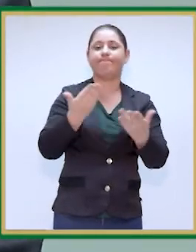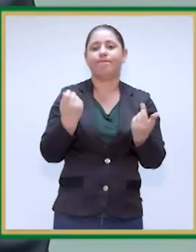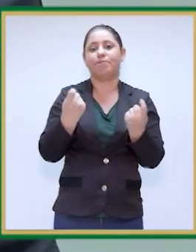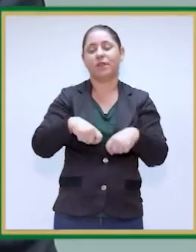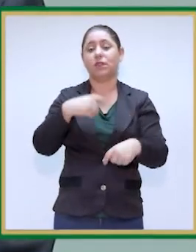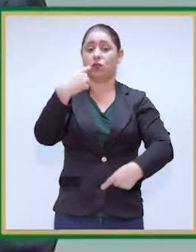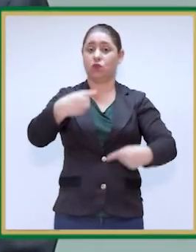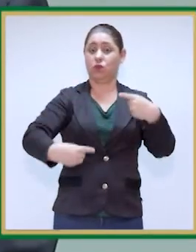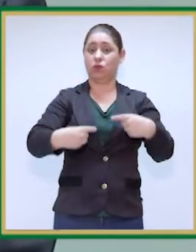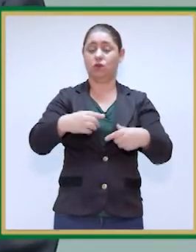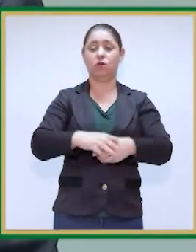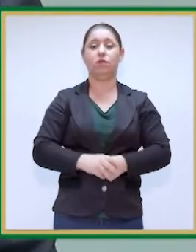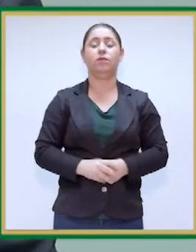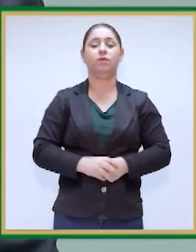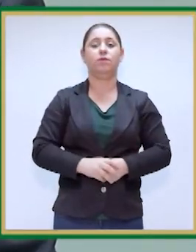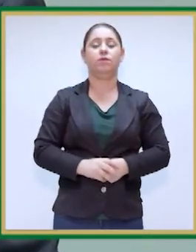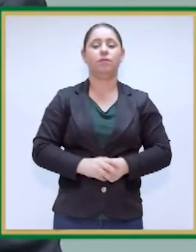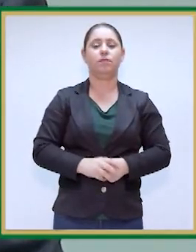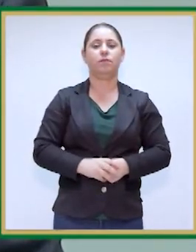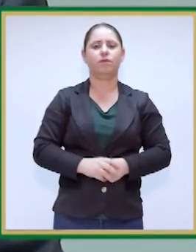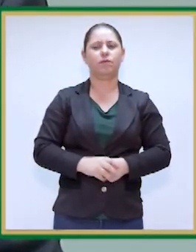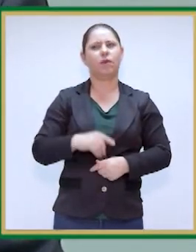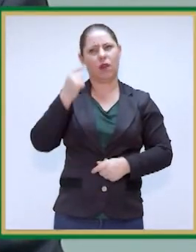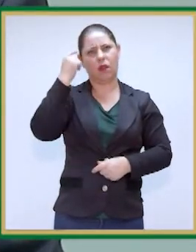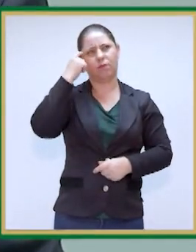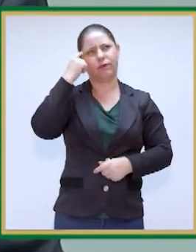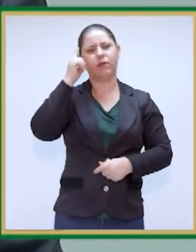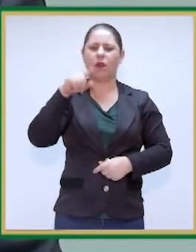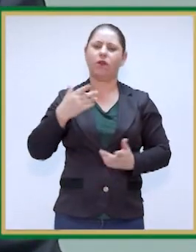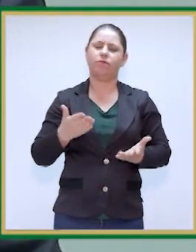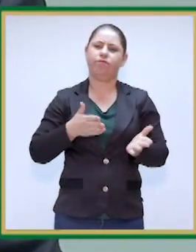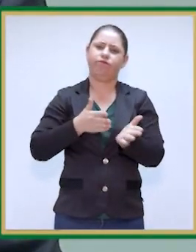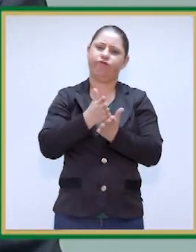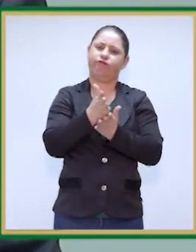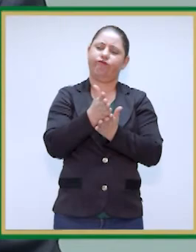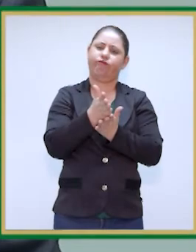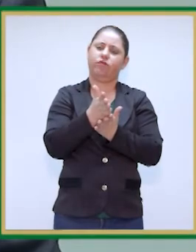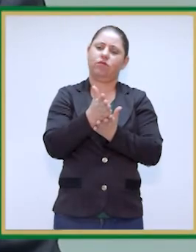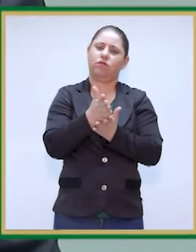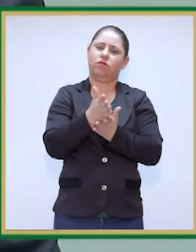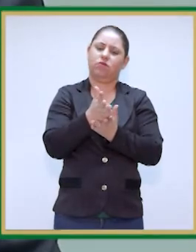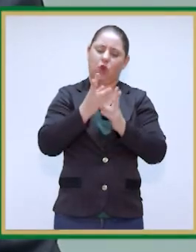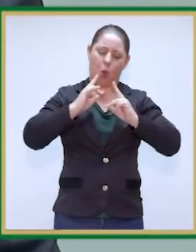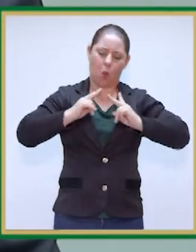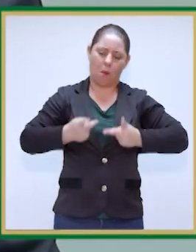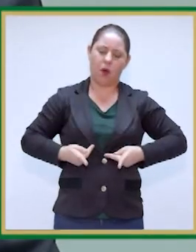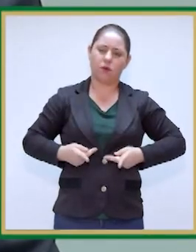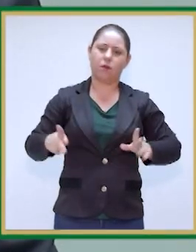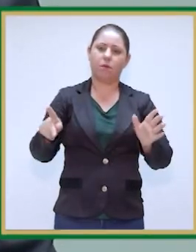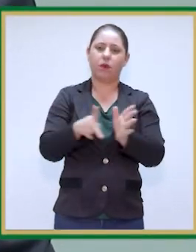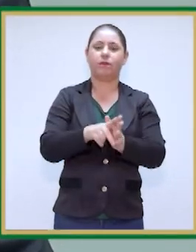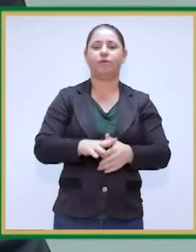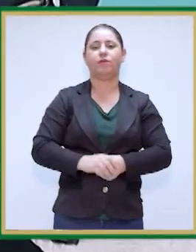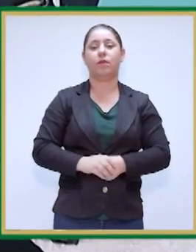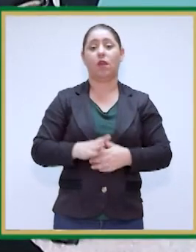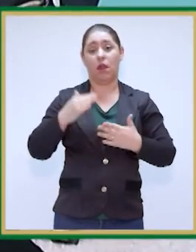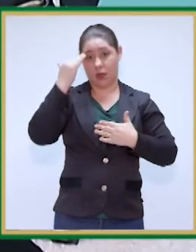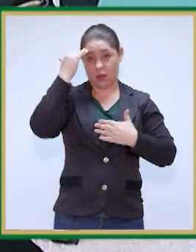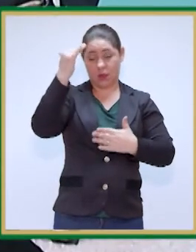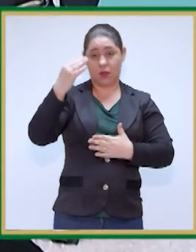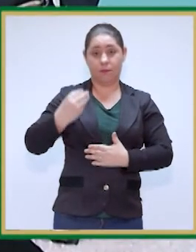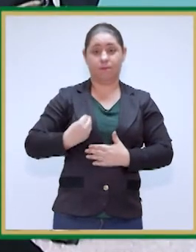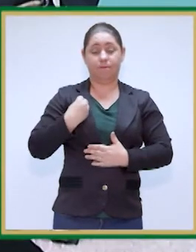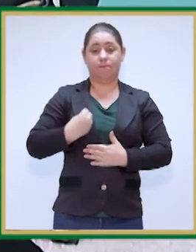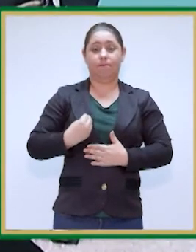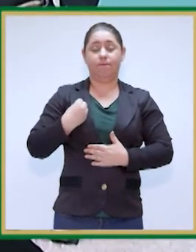a sua entrada, então a gente precisa discutir isso. Então acho que é um pouco por aí, acho que é o ser humano mesmo. Defensor,